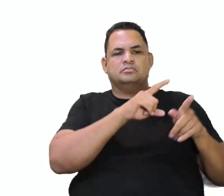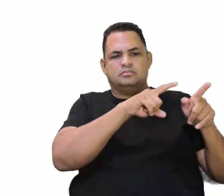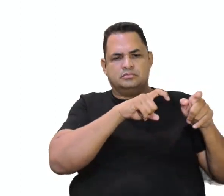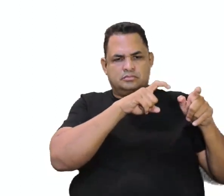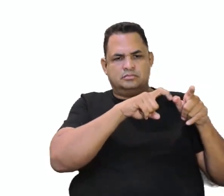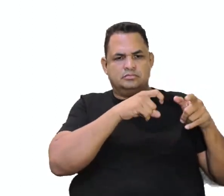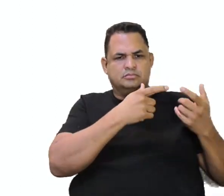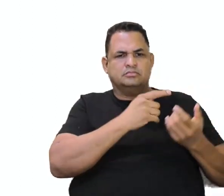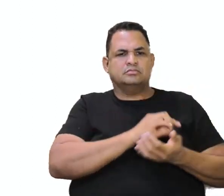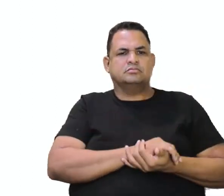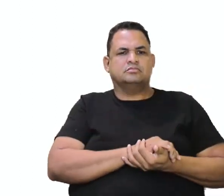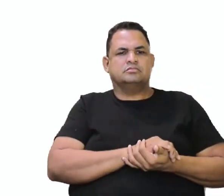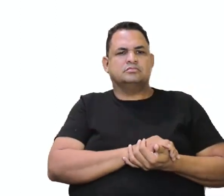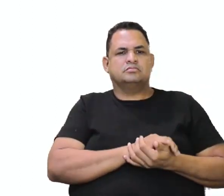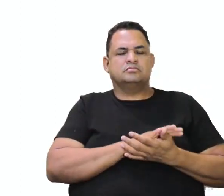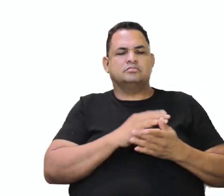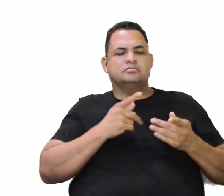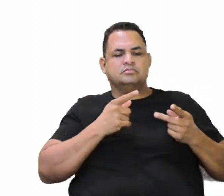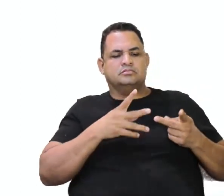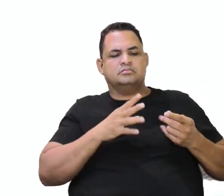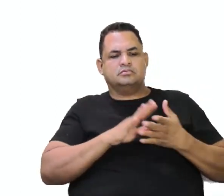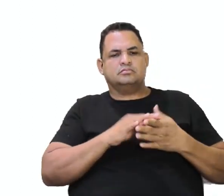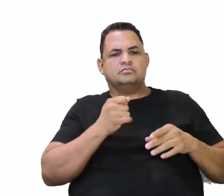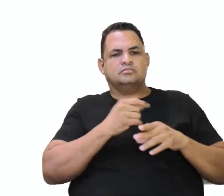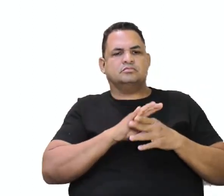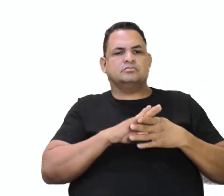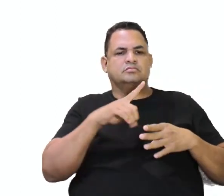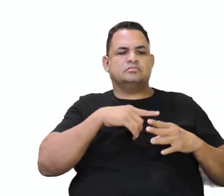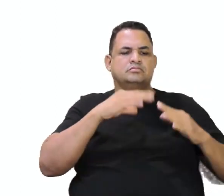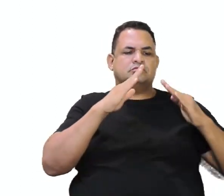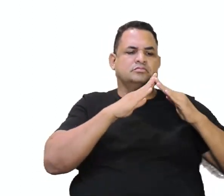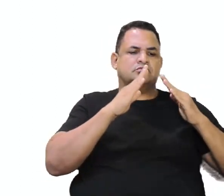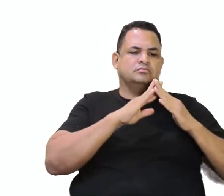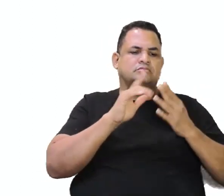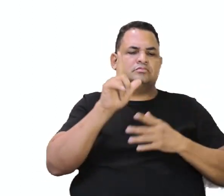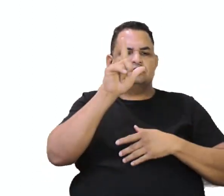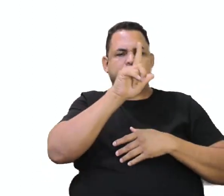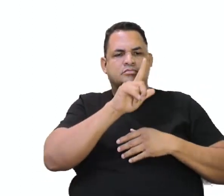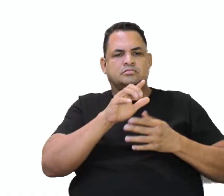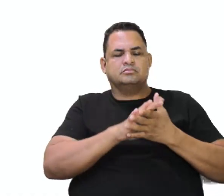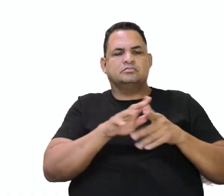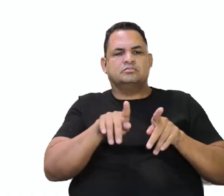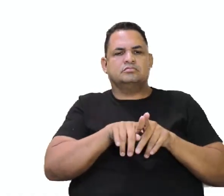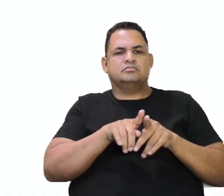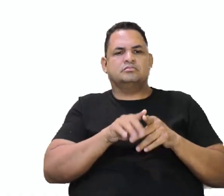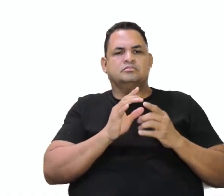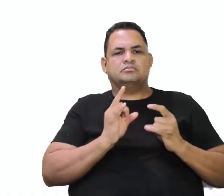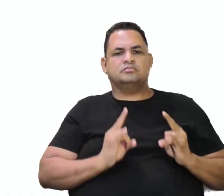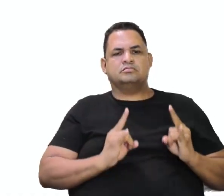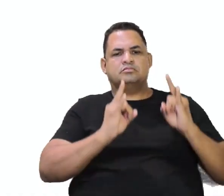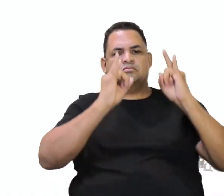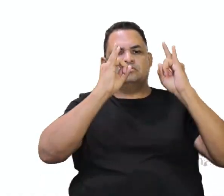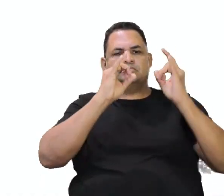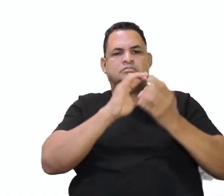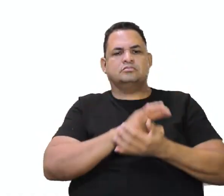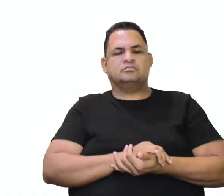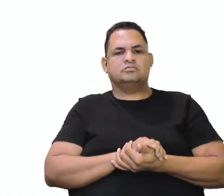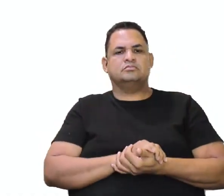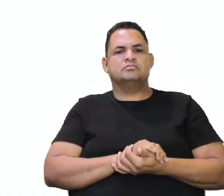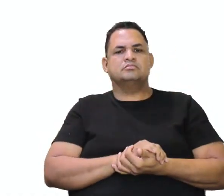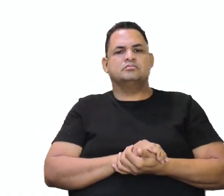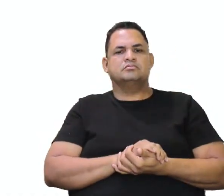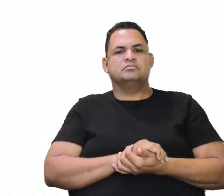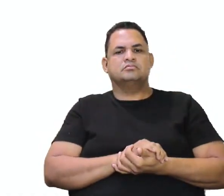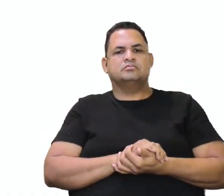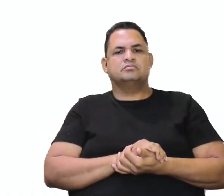rural, parte comercial, onde a gente vai ter residências, lojas, né, prédios, e aí você